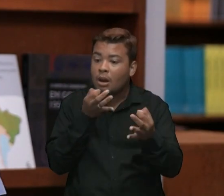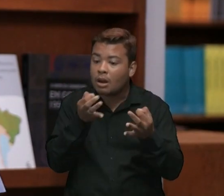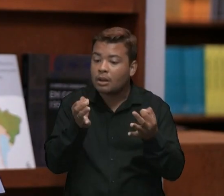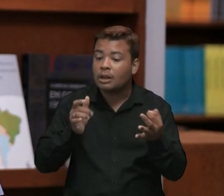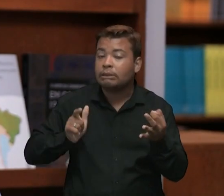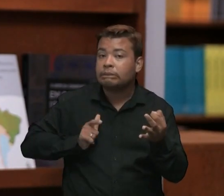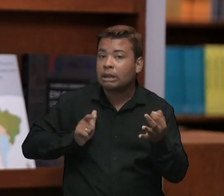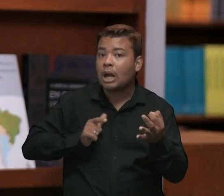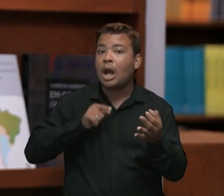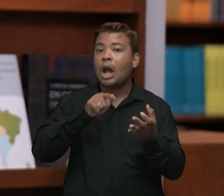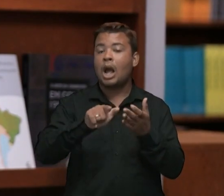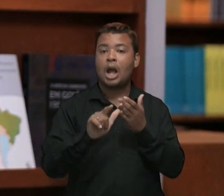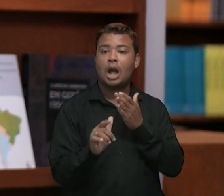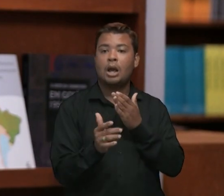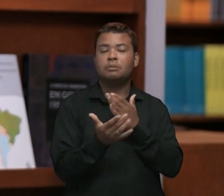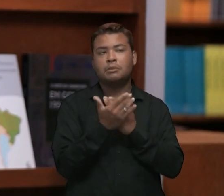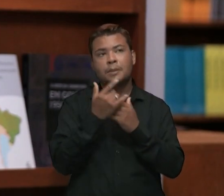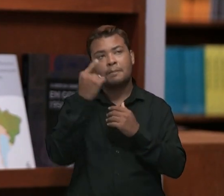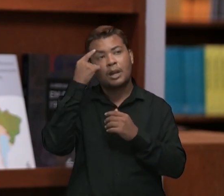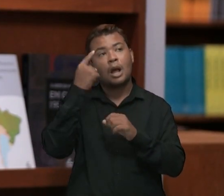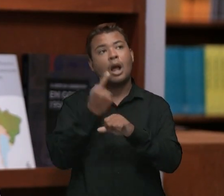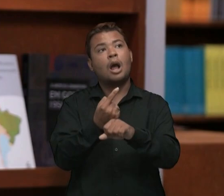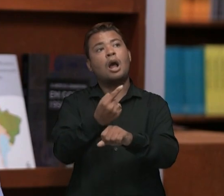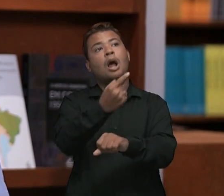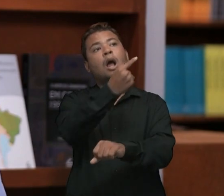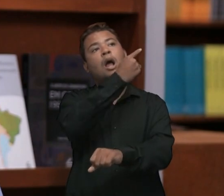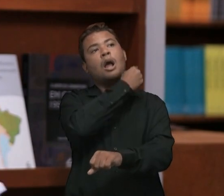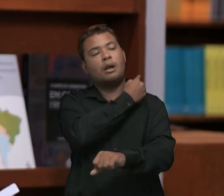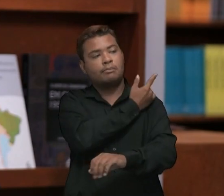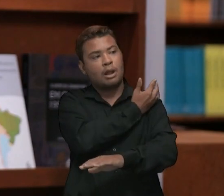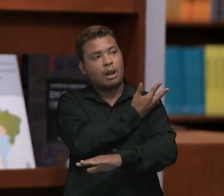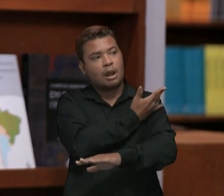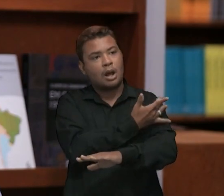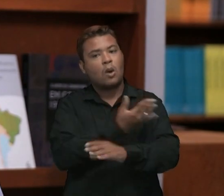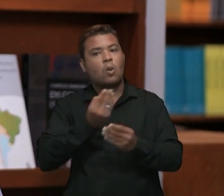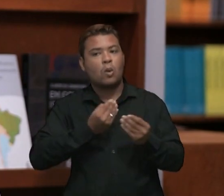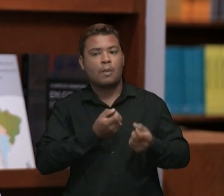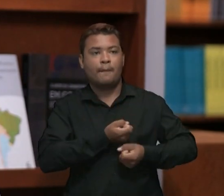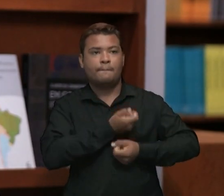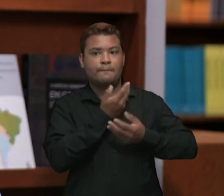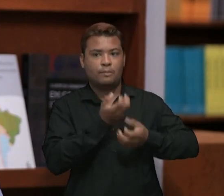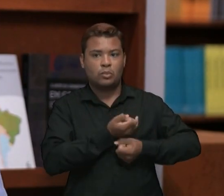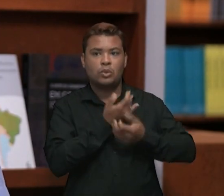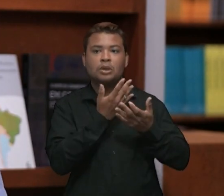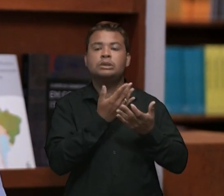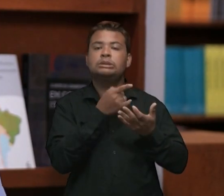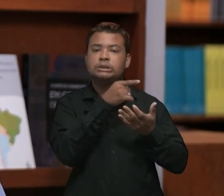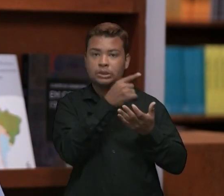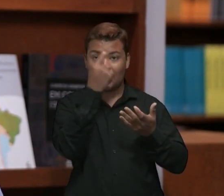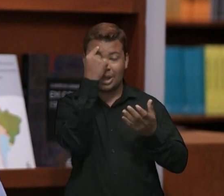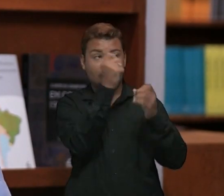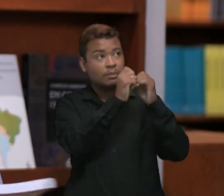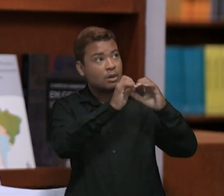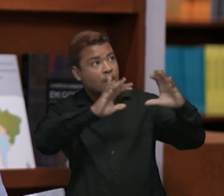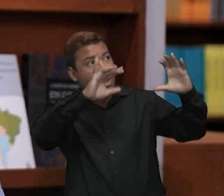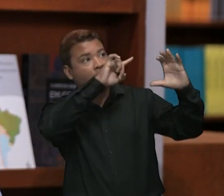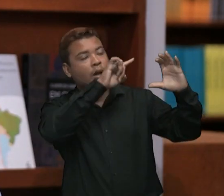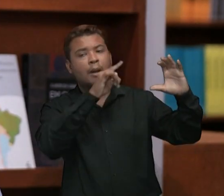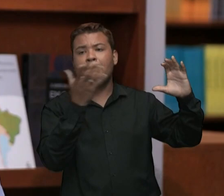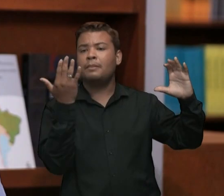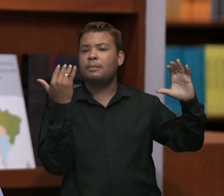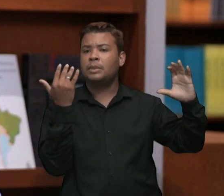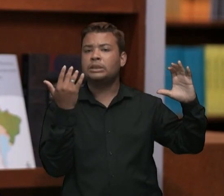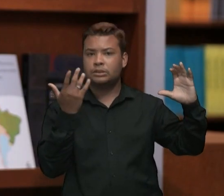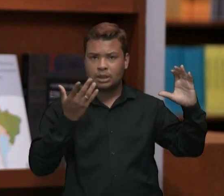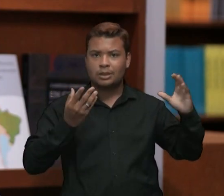forma aponta para nós para esse passado da poesia em que ela não existia sem estar ali acompanhada por um instrumento sonoro. O nome